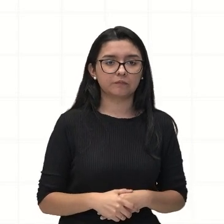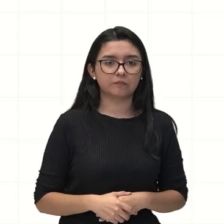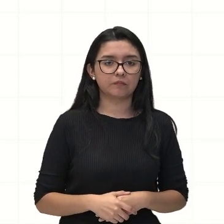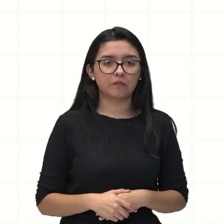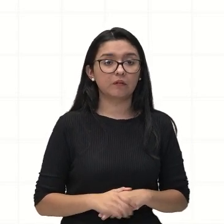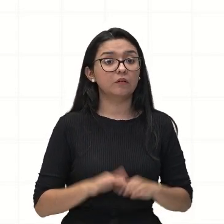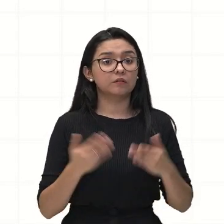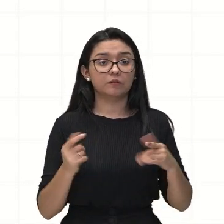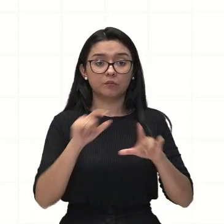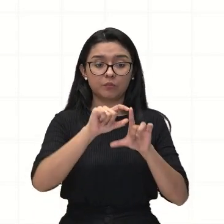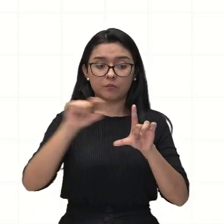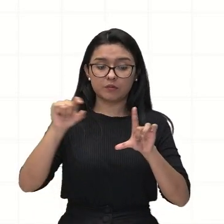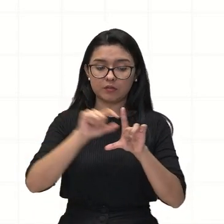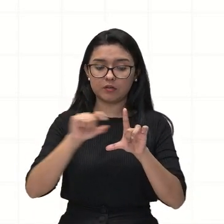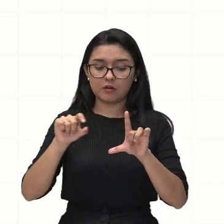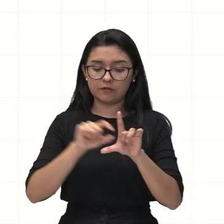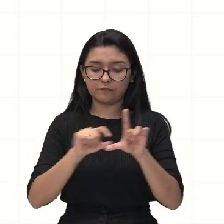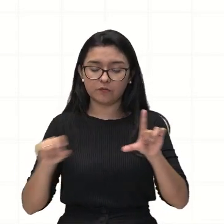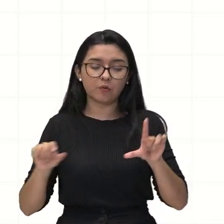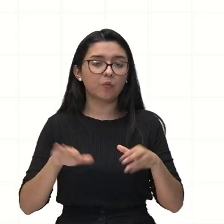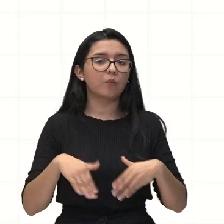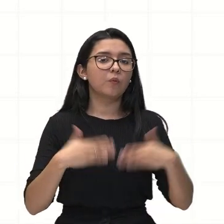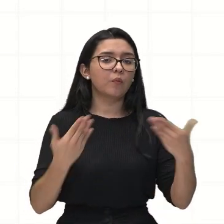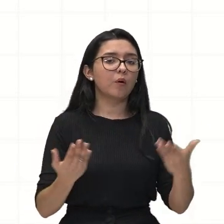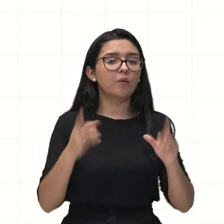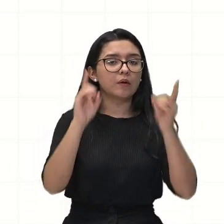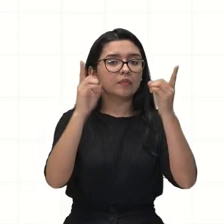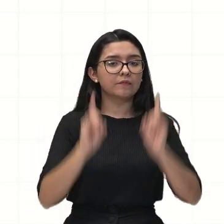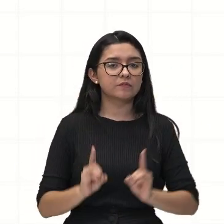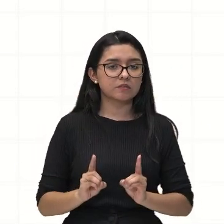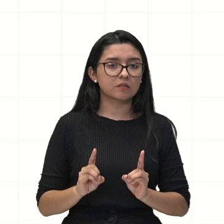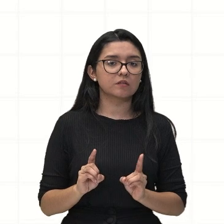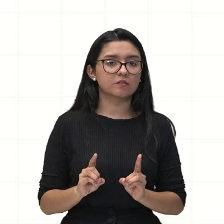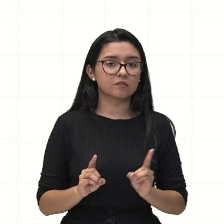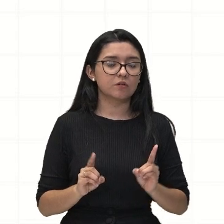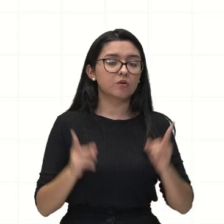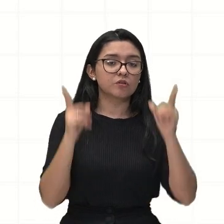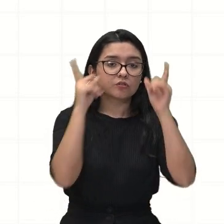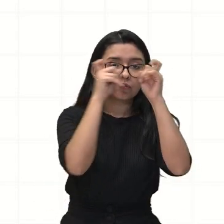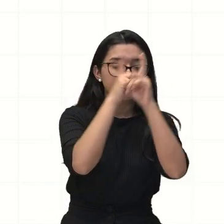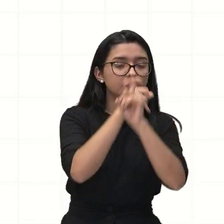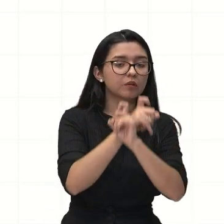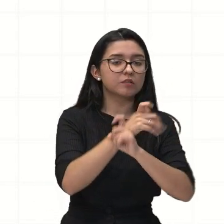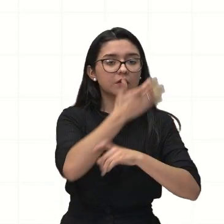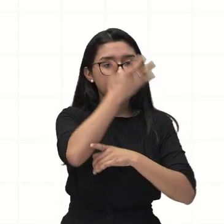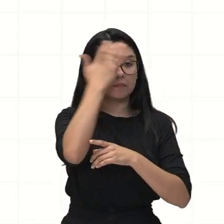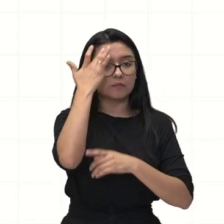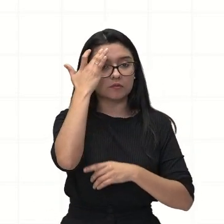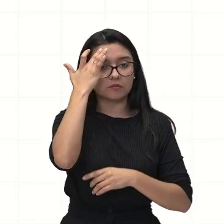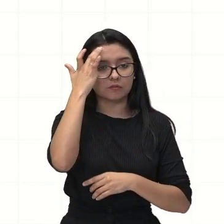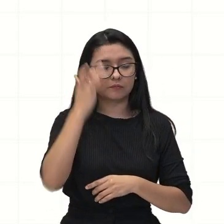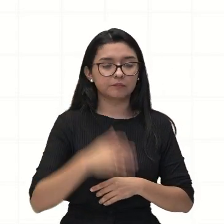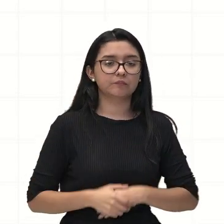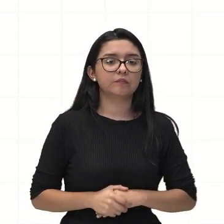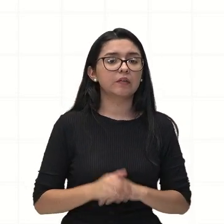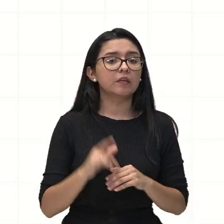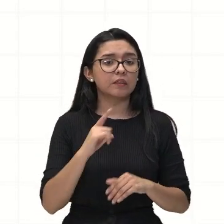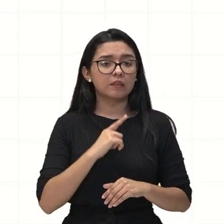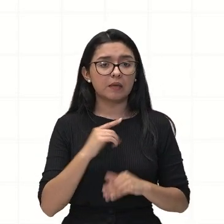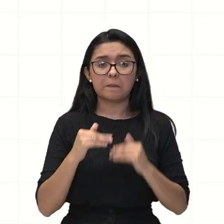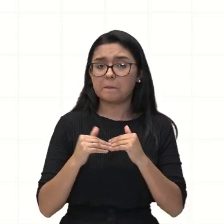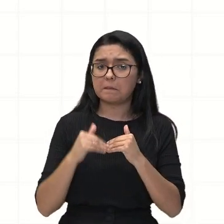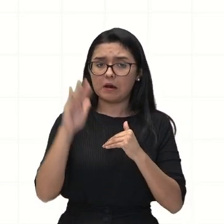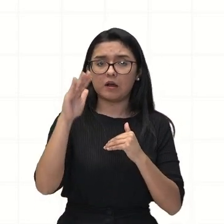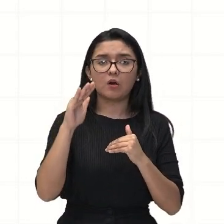o gráfico, qual é a deficiência ou dificuldade, né, que teve a maior